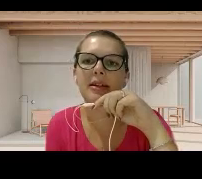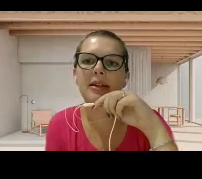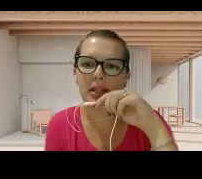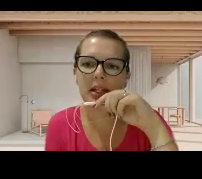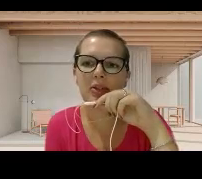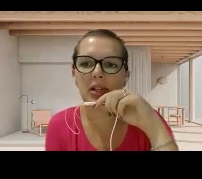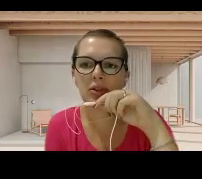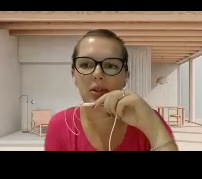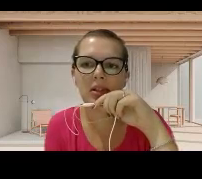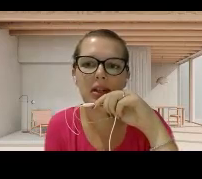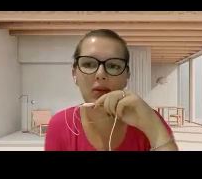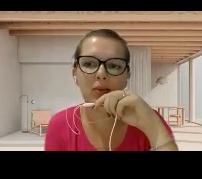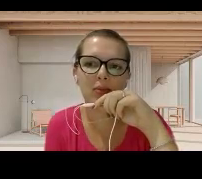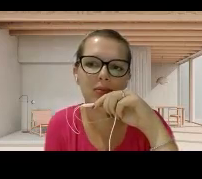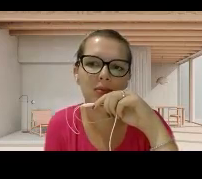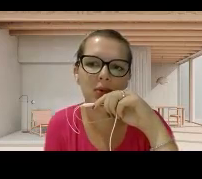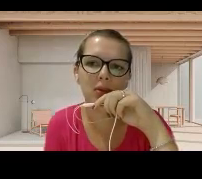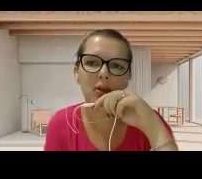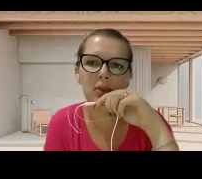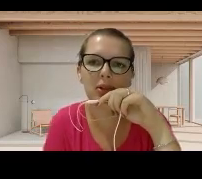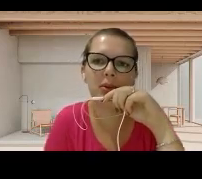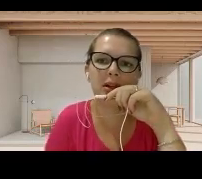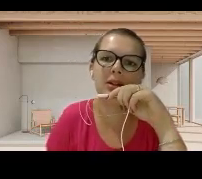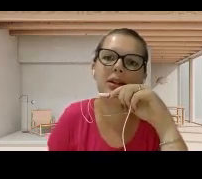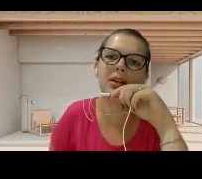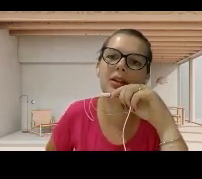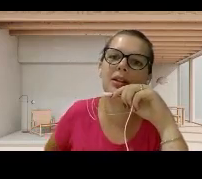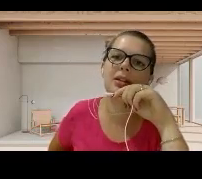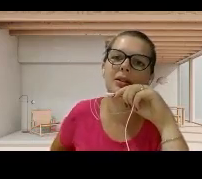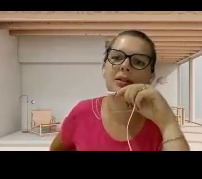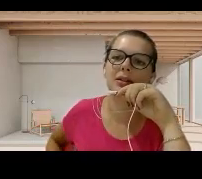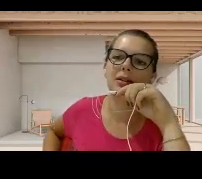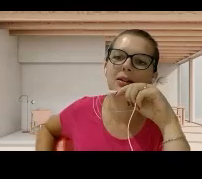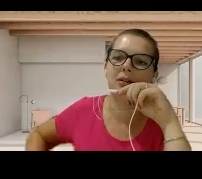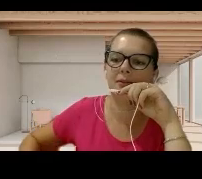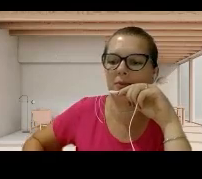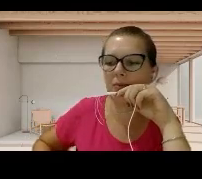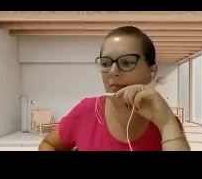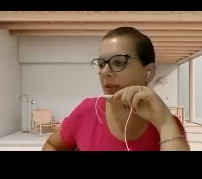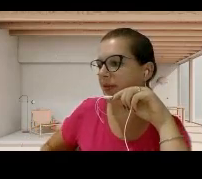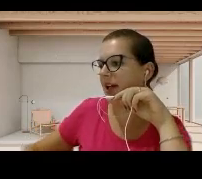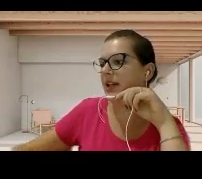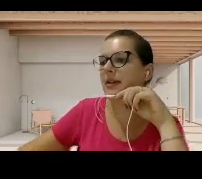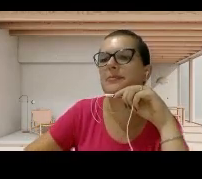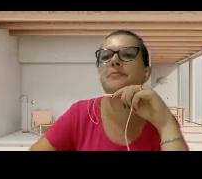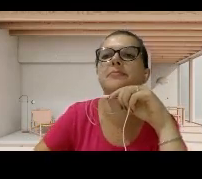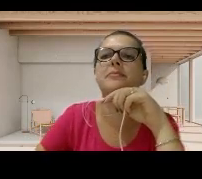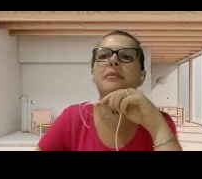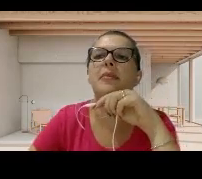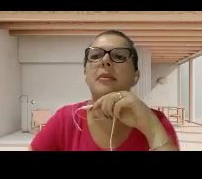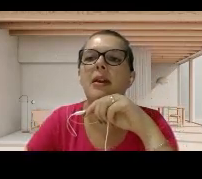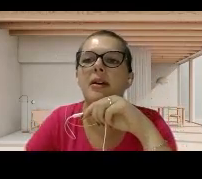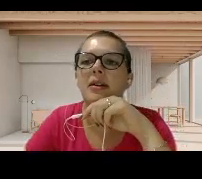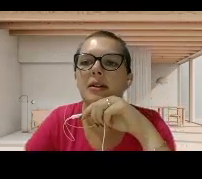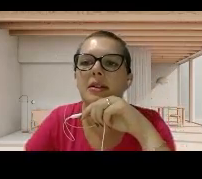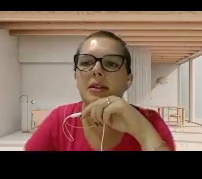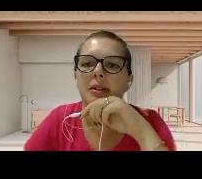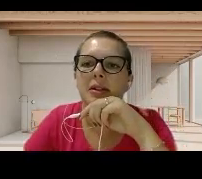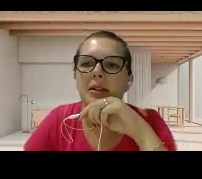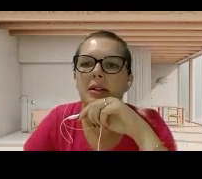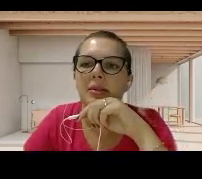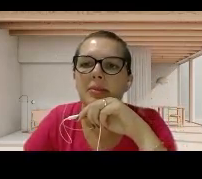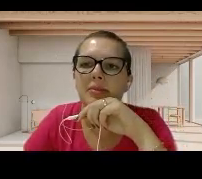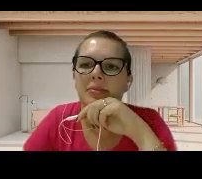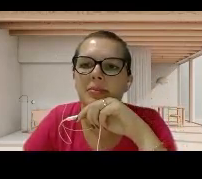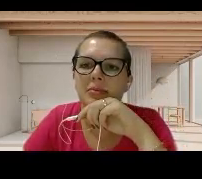Né? Pode ser que os sensores tenham contribuído para... que na verdade, o Mariana, falha, como né? é que era feito o monitoramento? Era